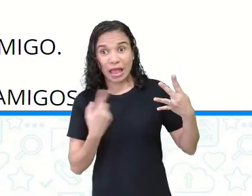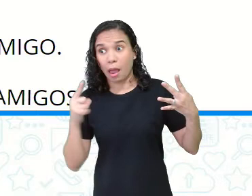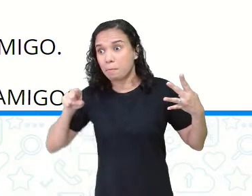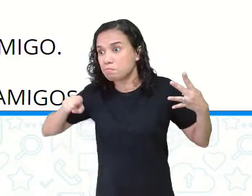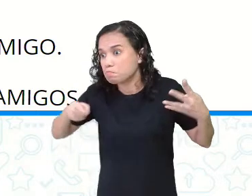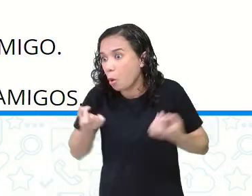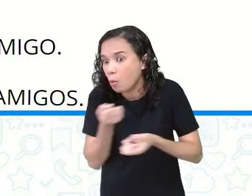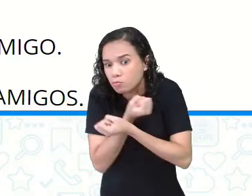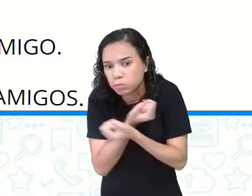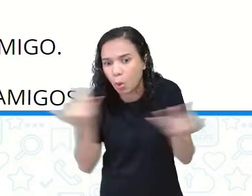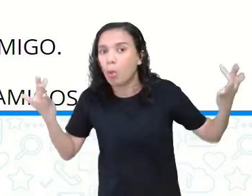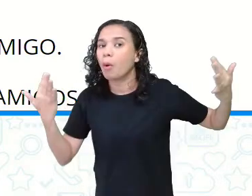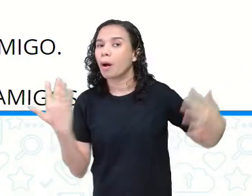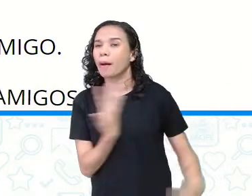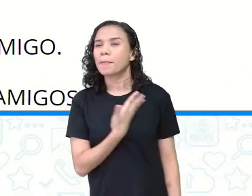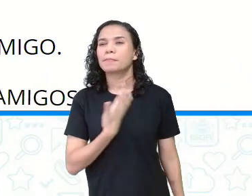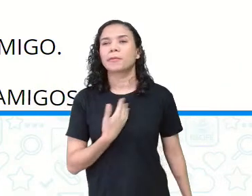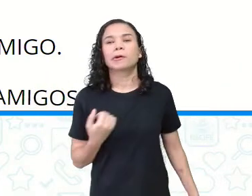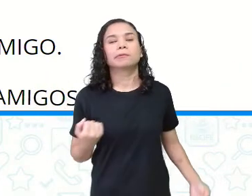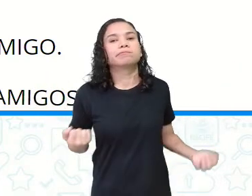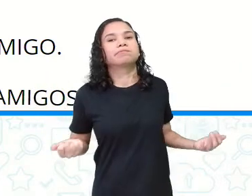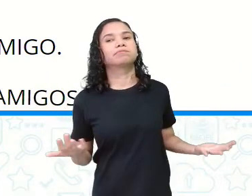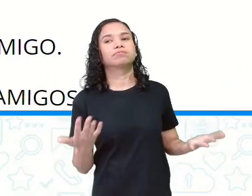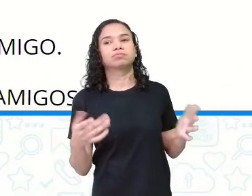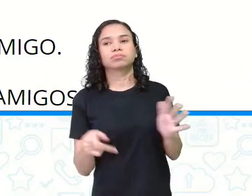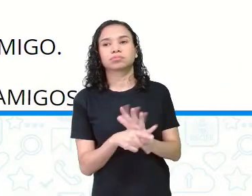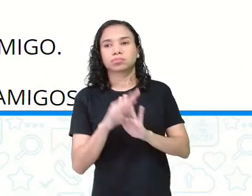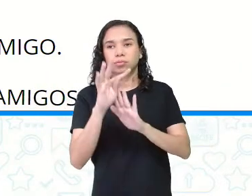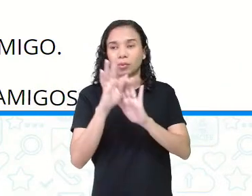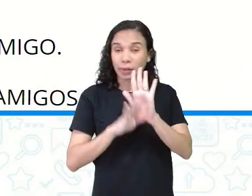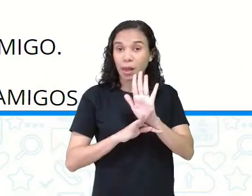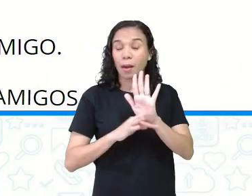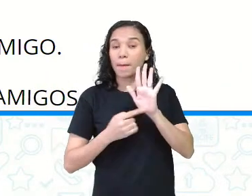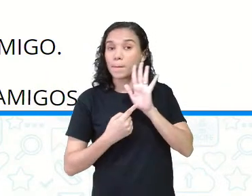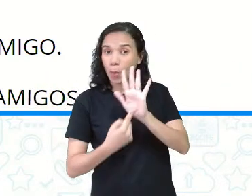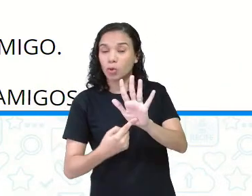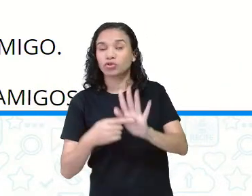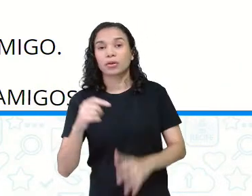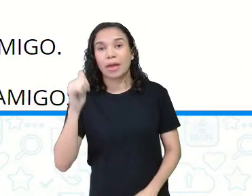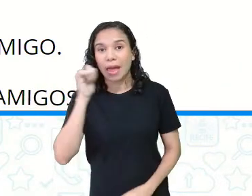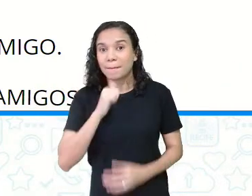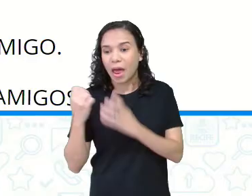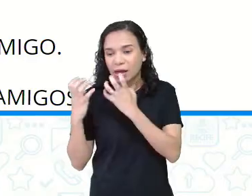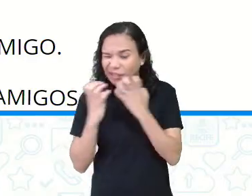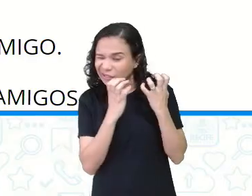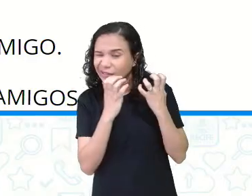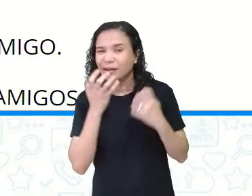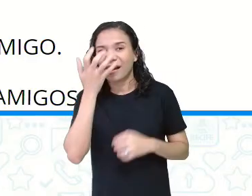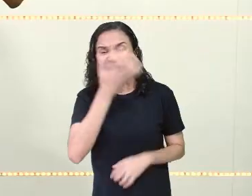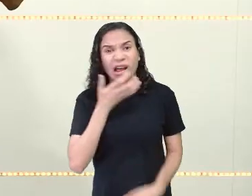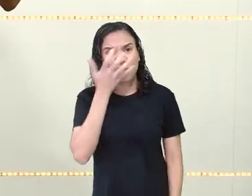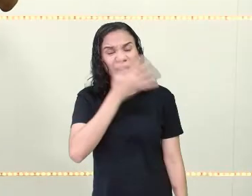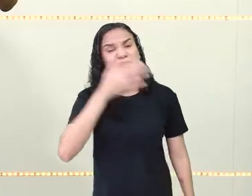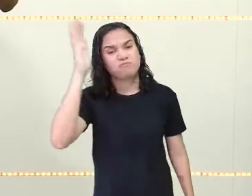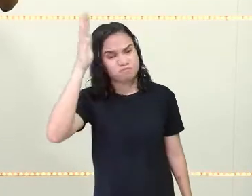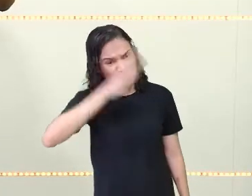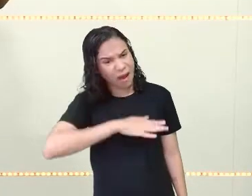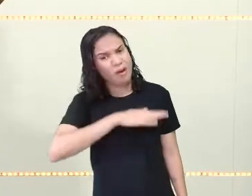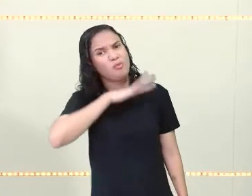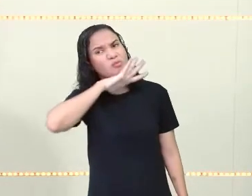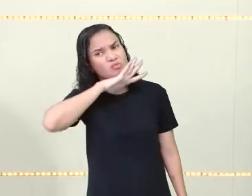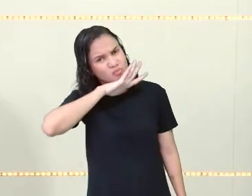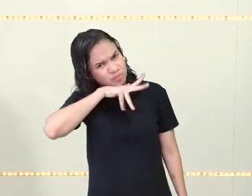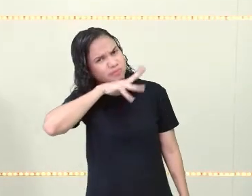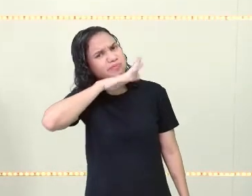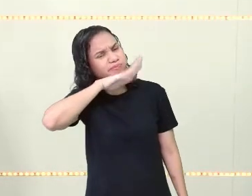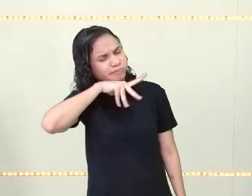de amigos, como ela cantou aí? Não, o texto está dizendo que a Magali canta muito mal. É isso aí